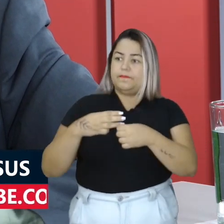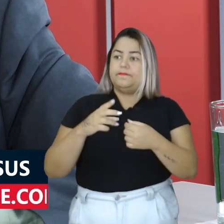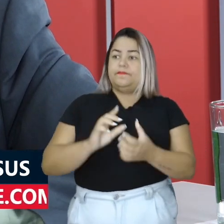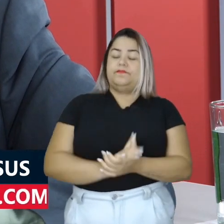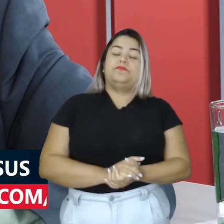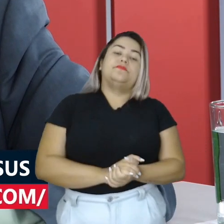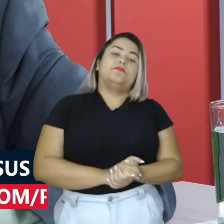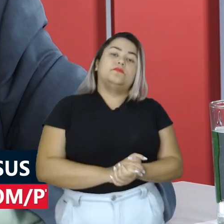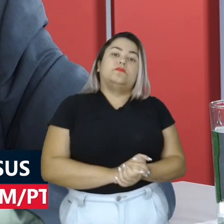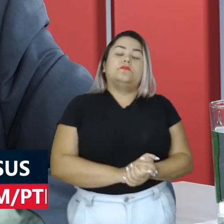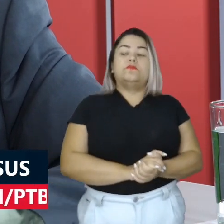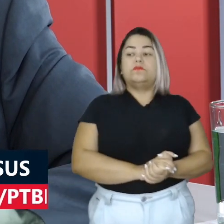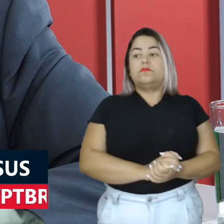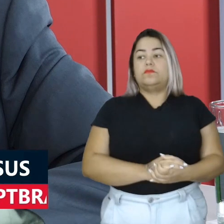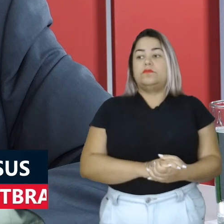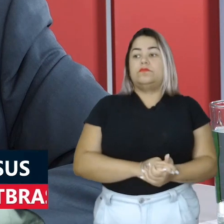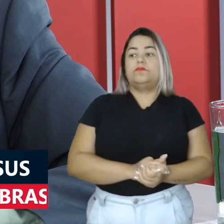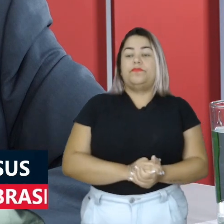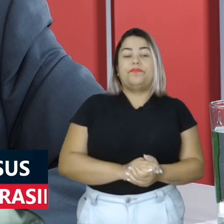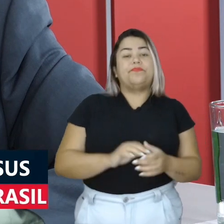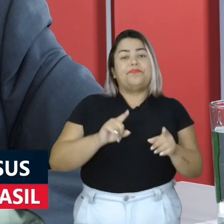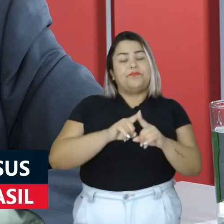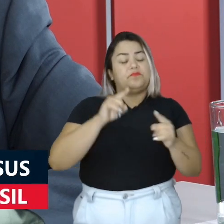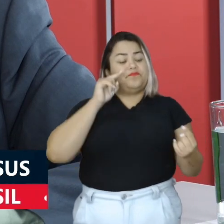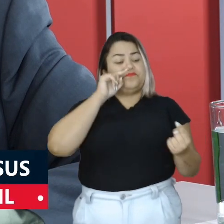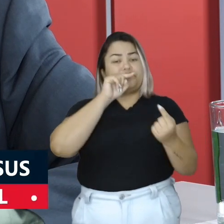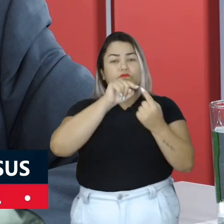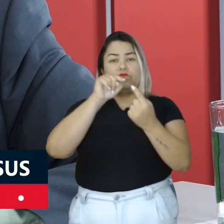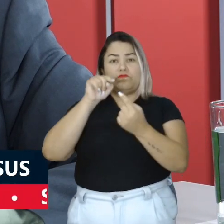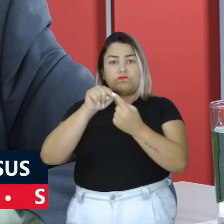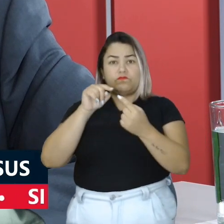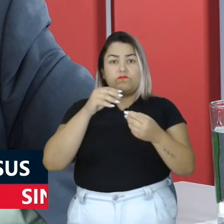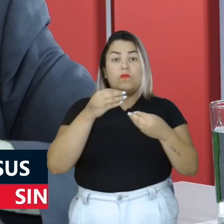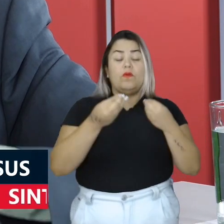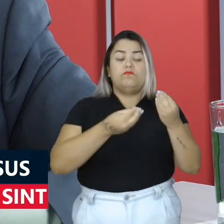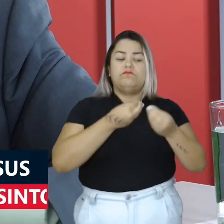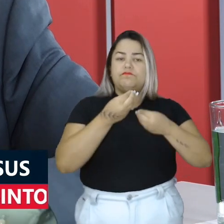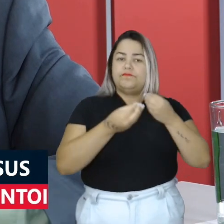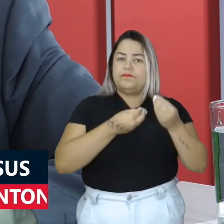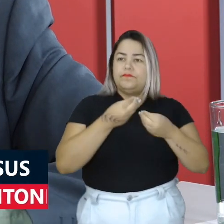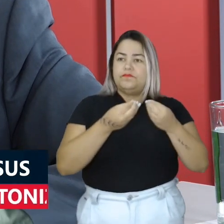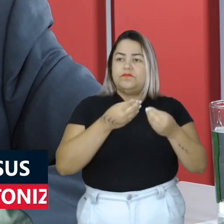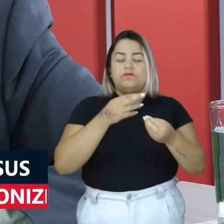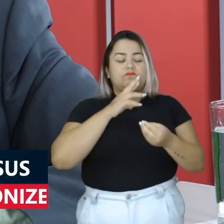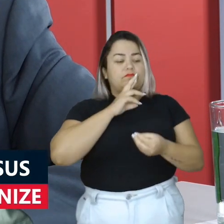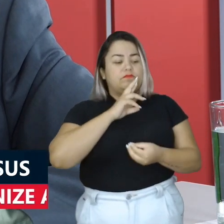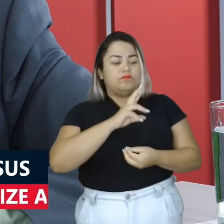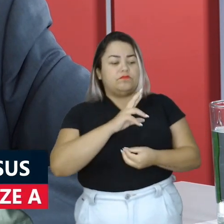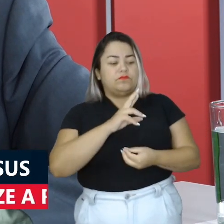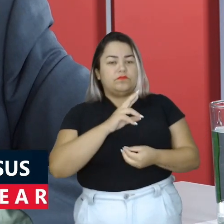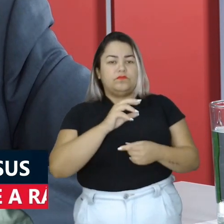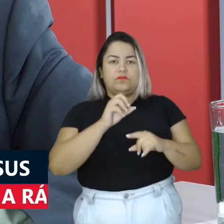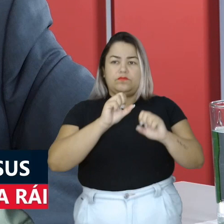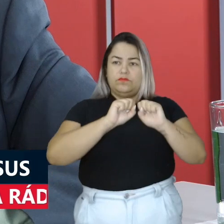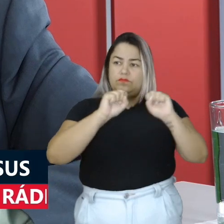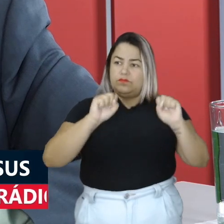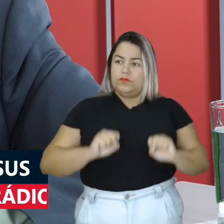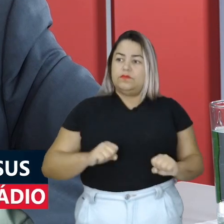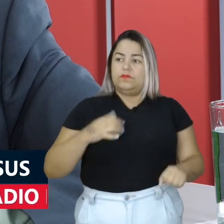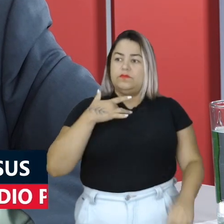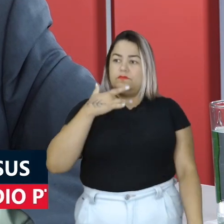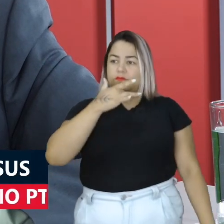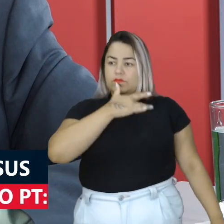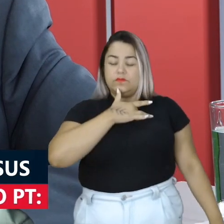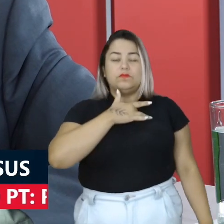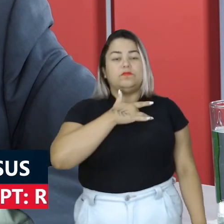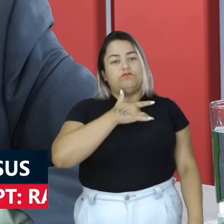as diretrizes, para combinar como viabilizar, né, melhor resposta para o sistema de saúde. Isso, com poucos